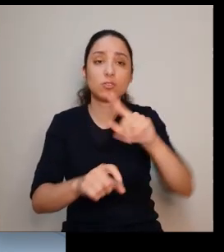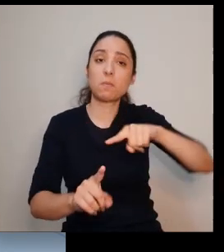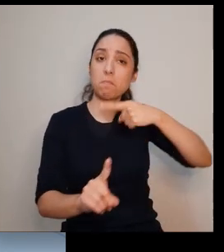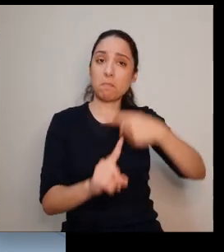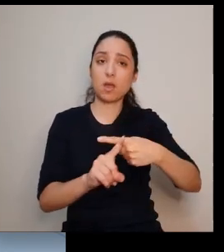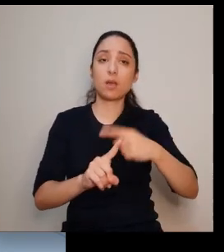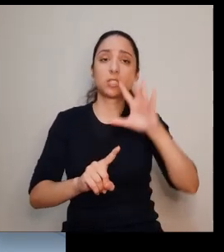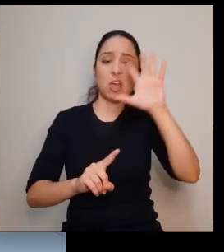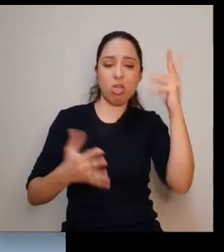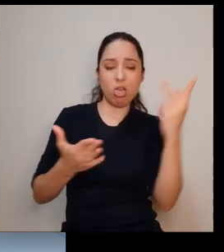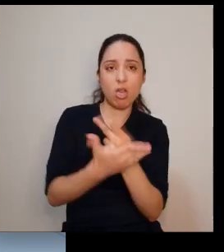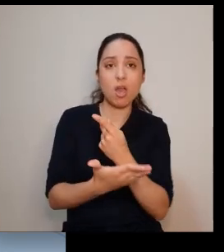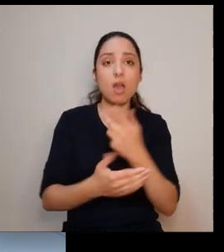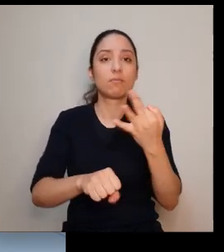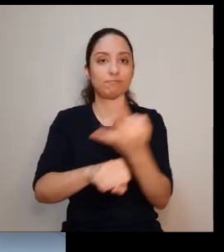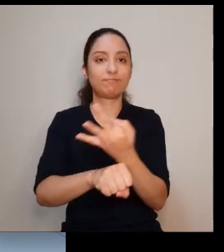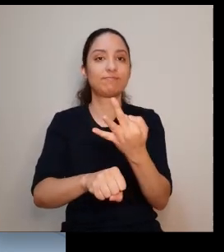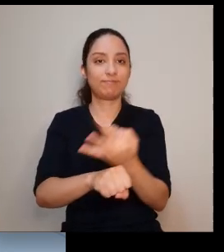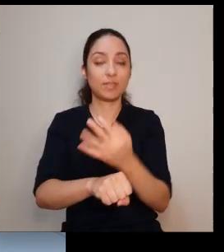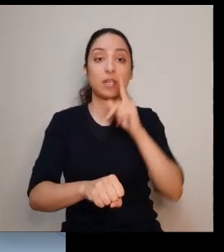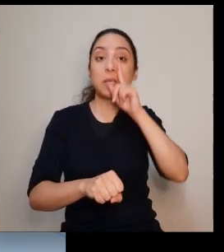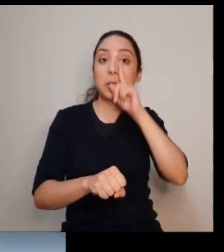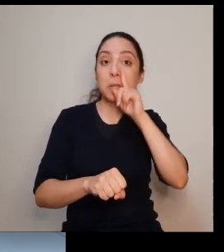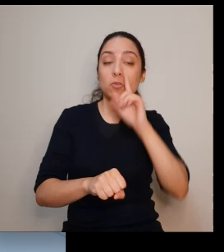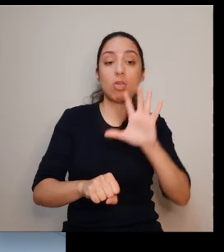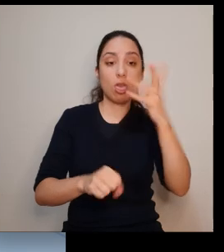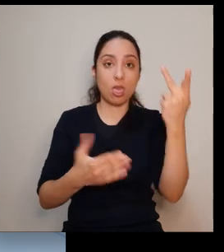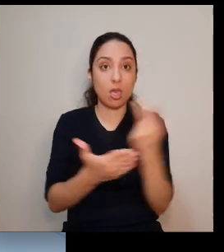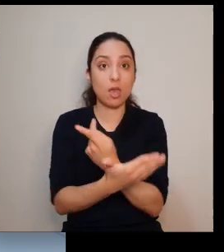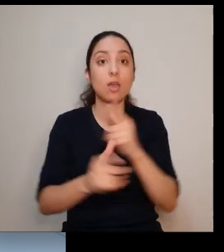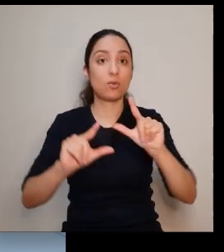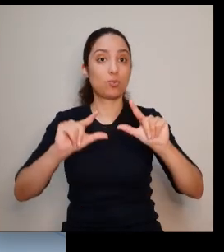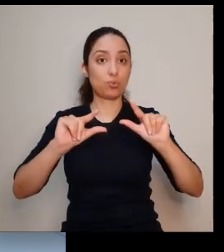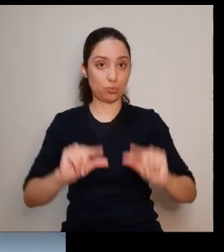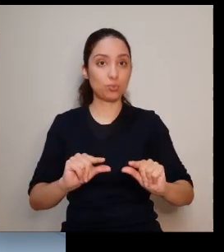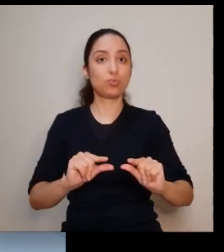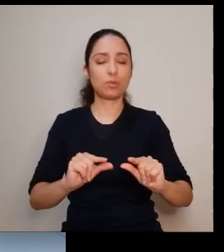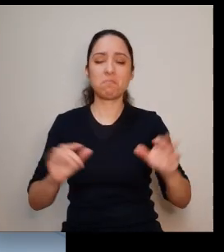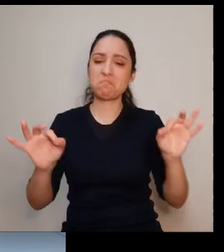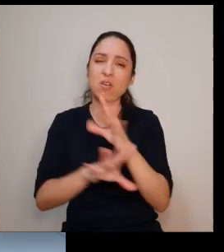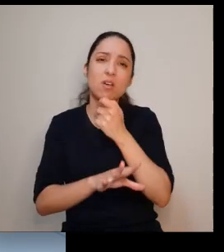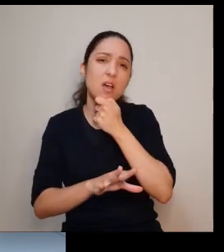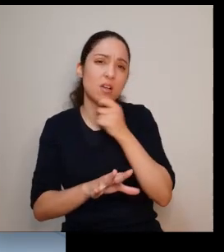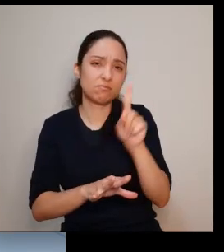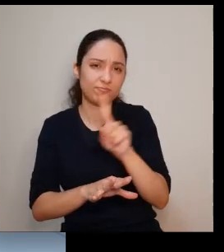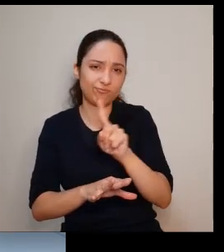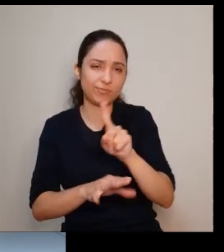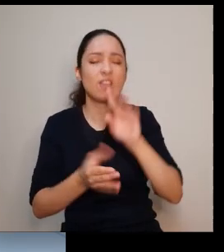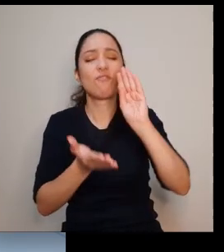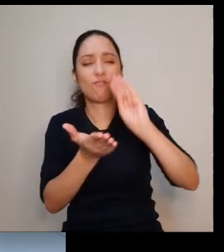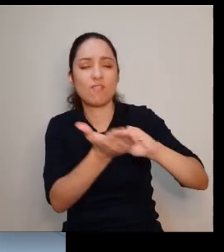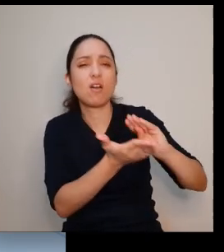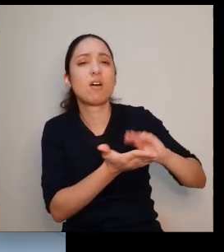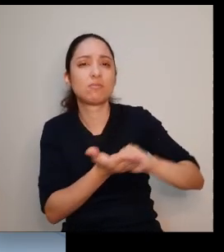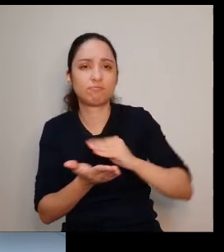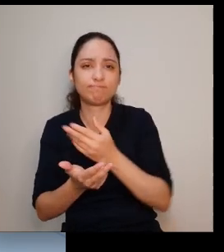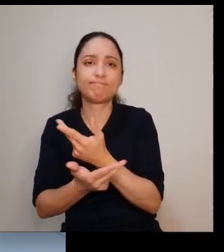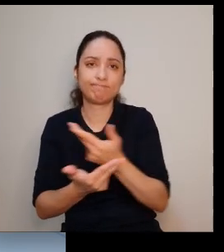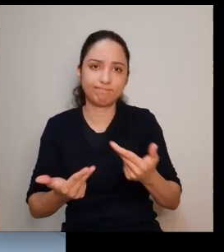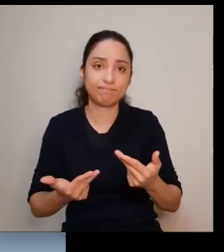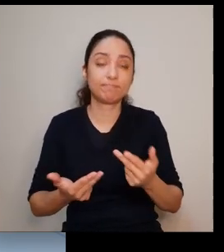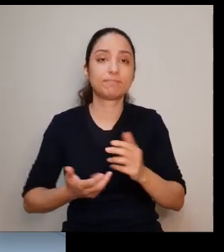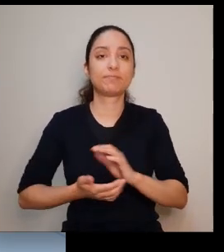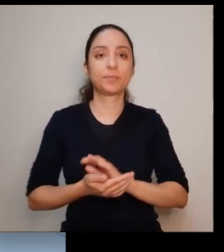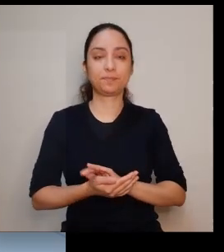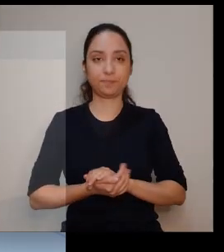em ecossistemas para se reduzir o risco de desastres, ajudar a reconstruir melhor e a criar ambientes mais